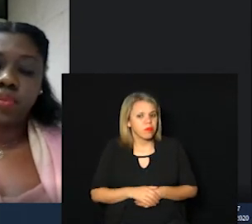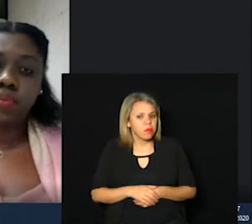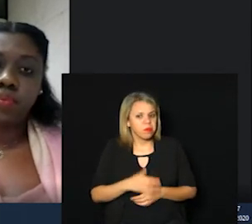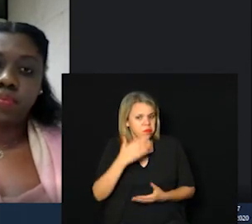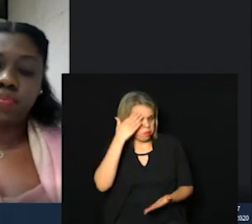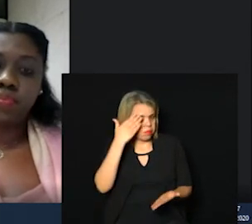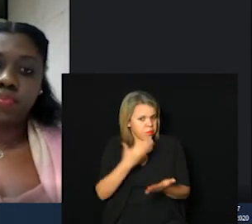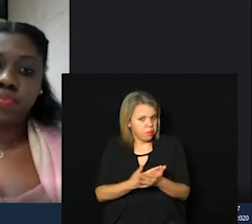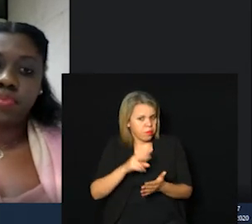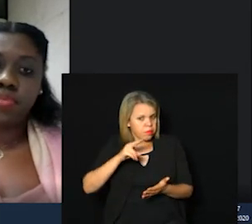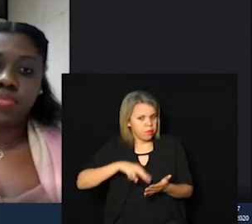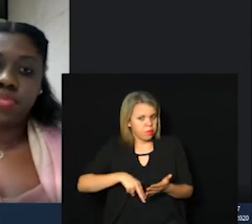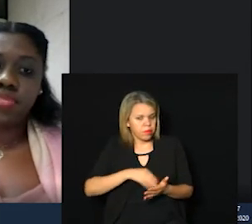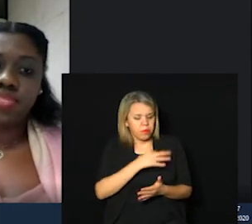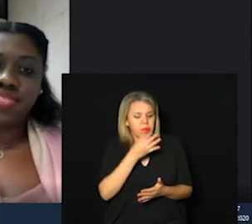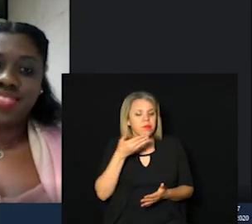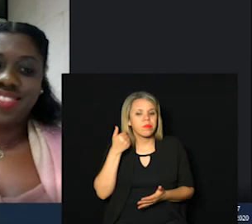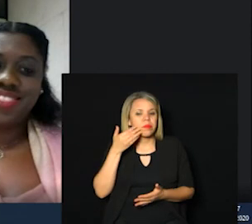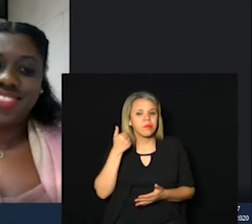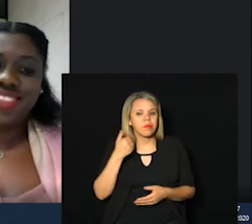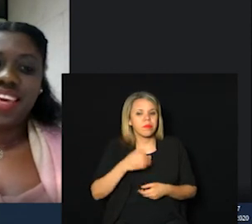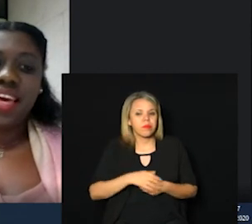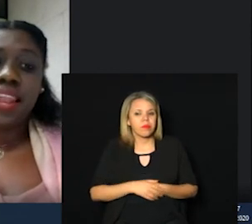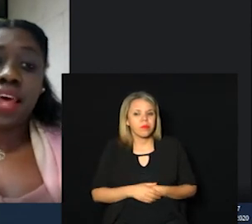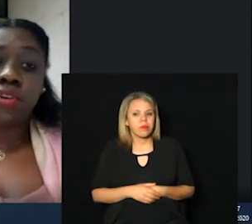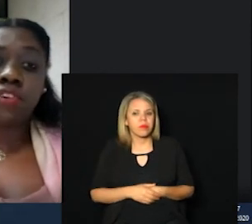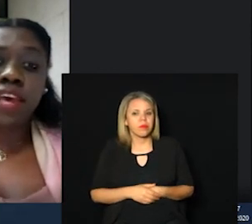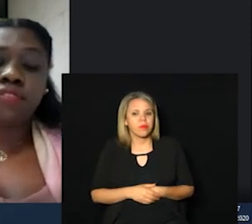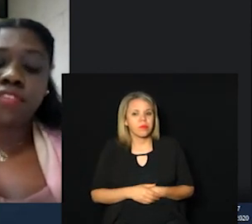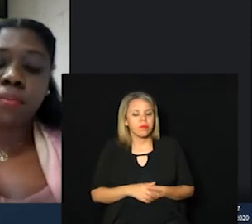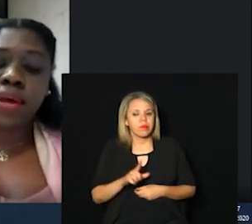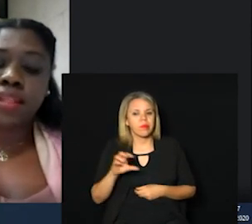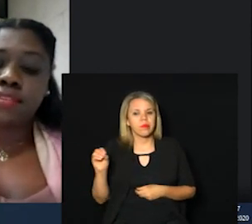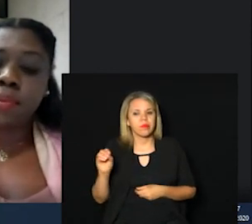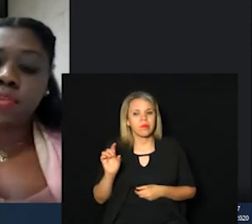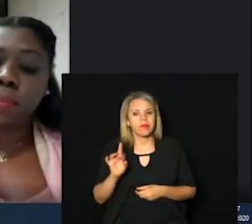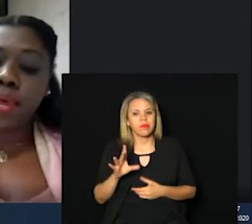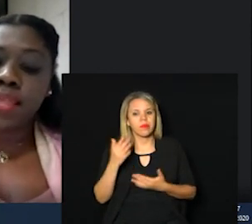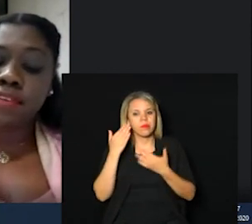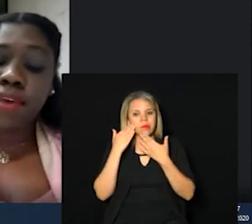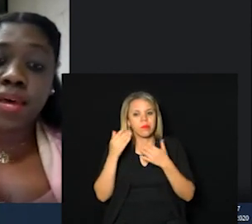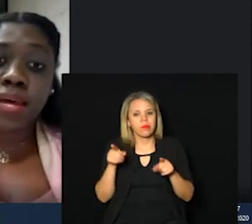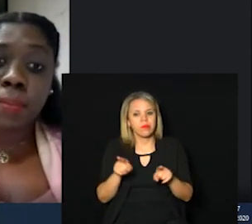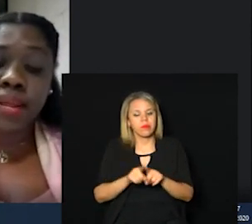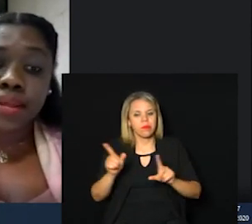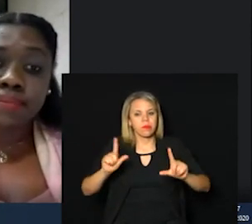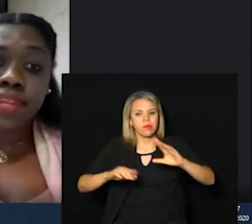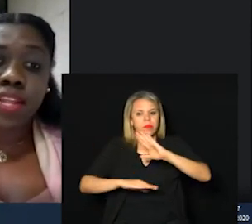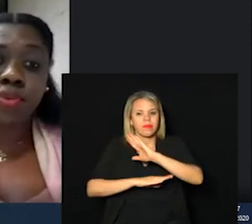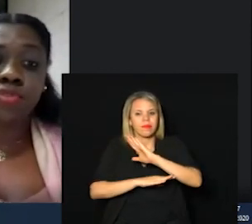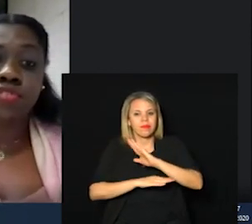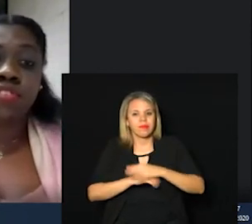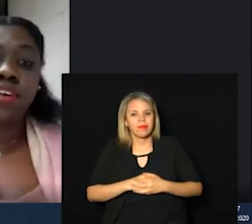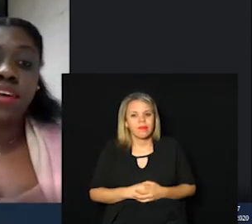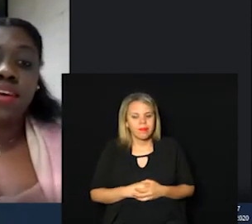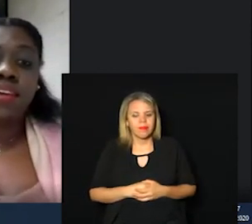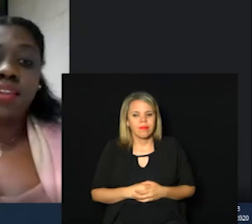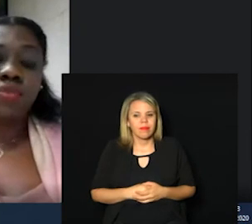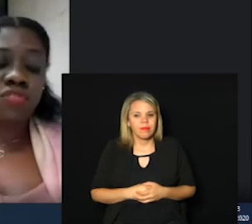vai ser uma leitura muito proveitosa. Léo, eu só quero fazer um agradecimento também à TV Câmara, que